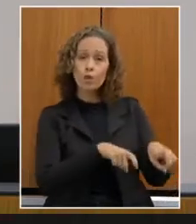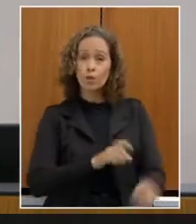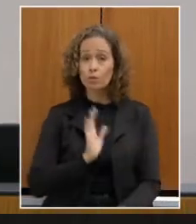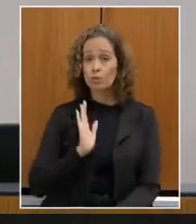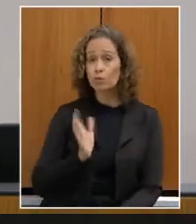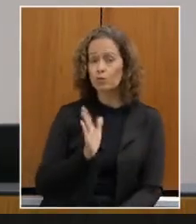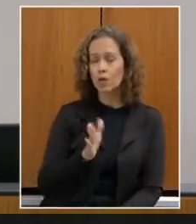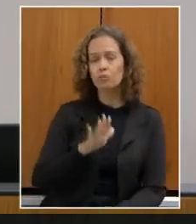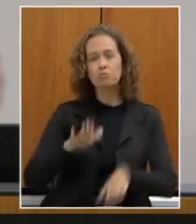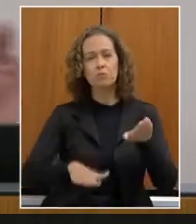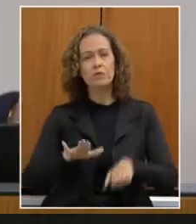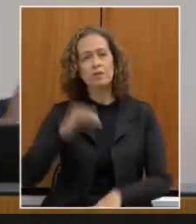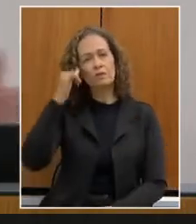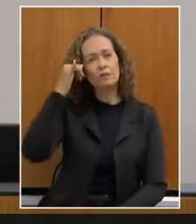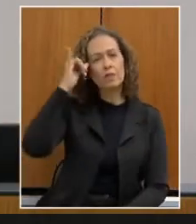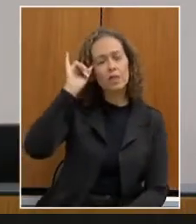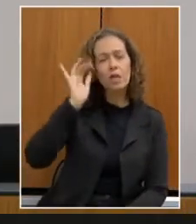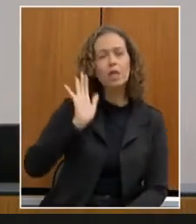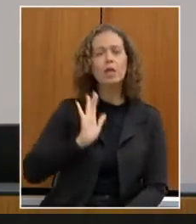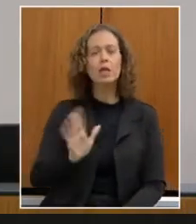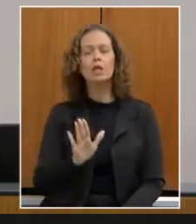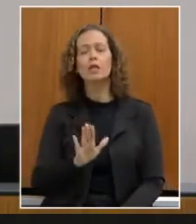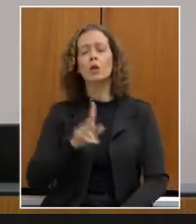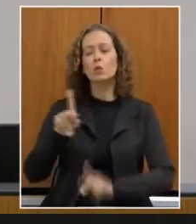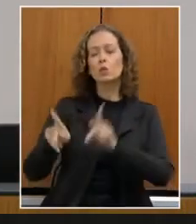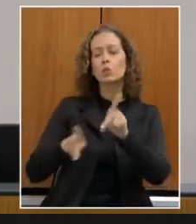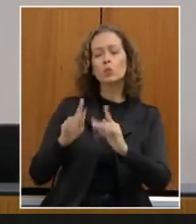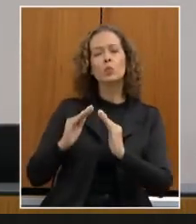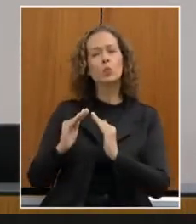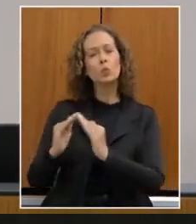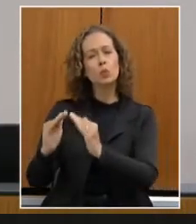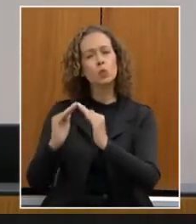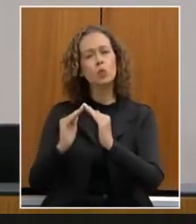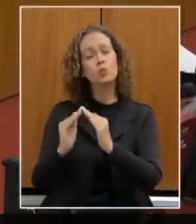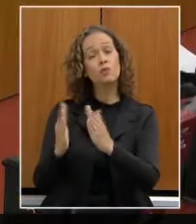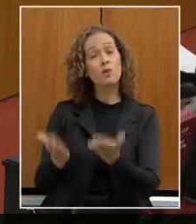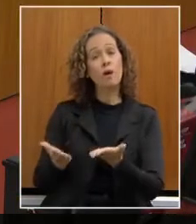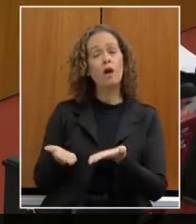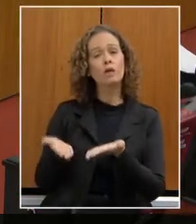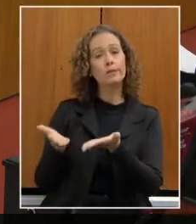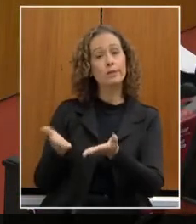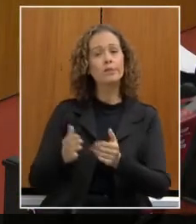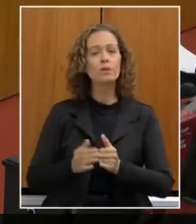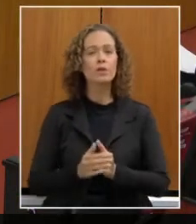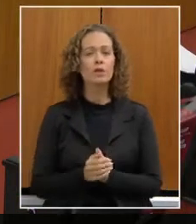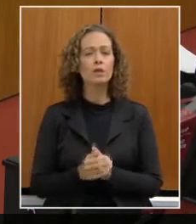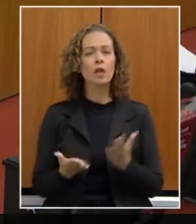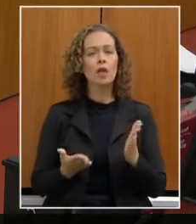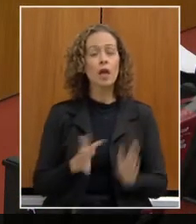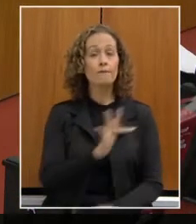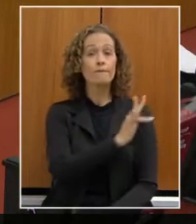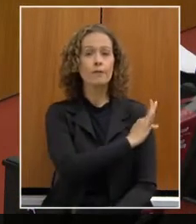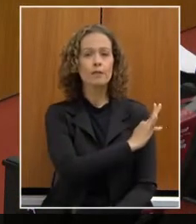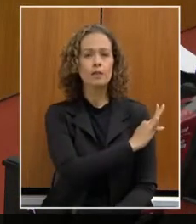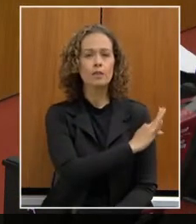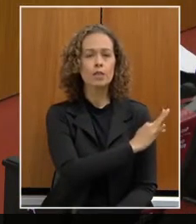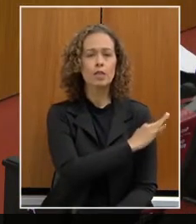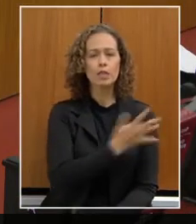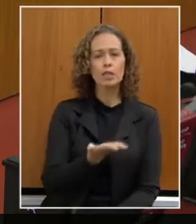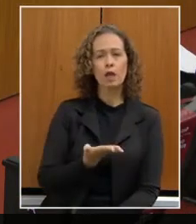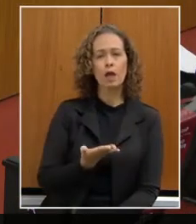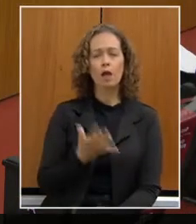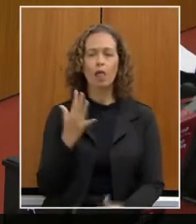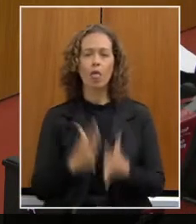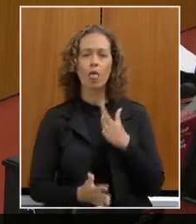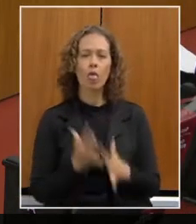uma fazenda, um distrito, um povoado, e ali tentando burlar a fiscalização, eles se encontram